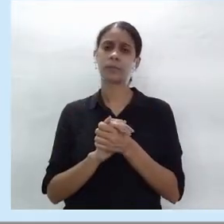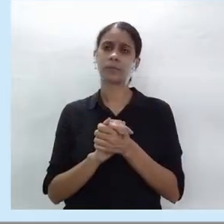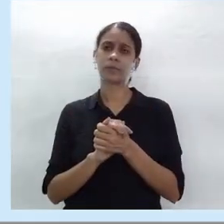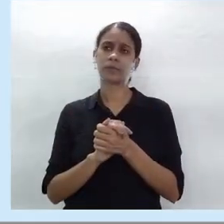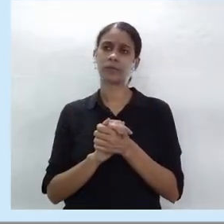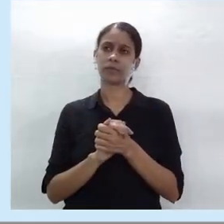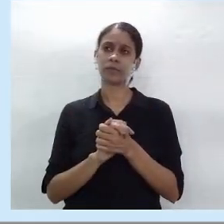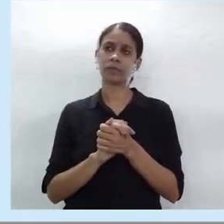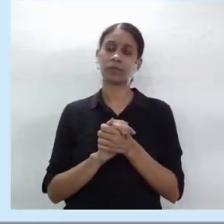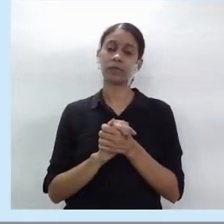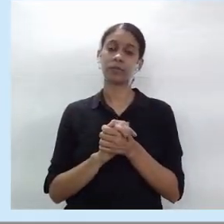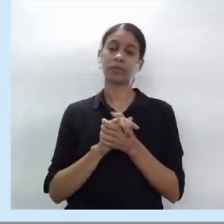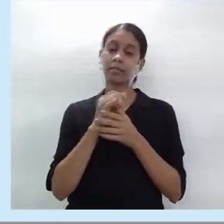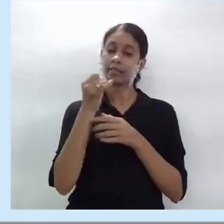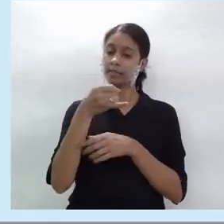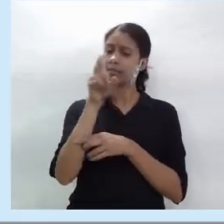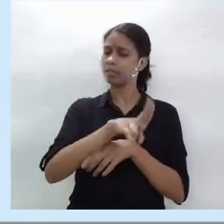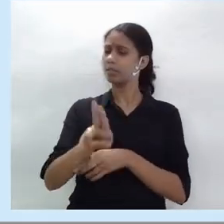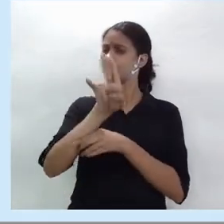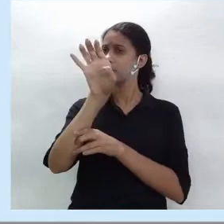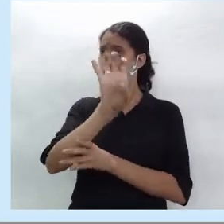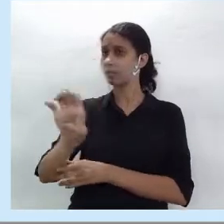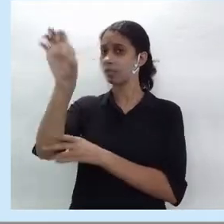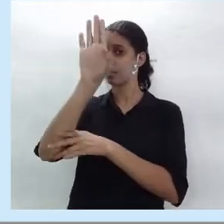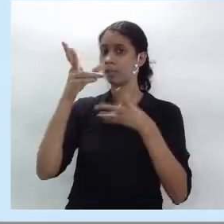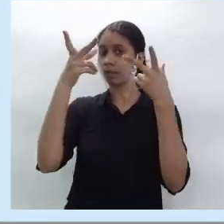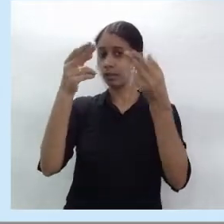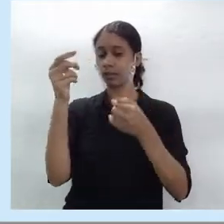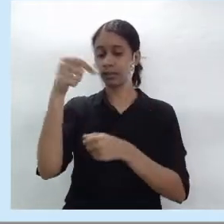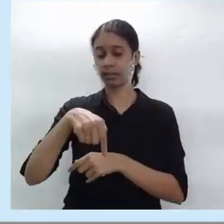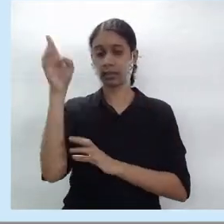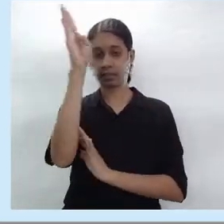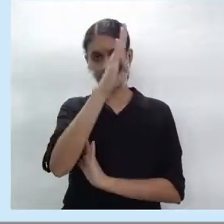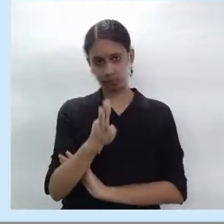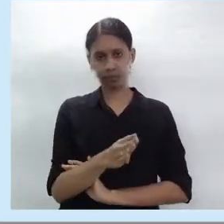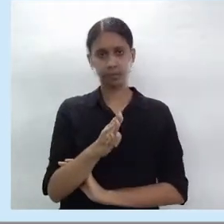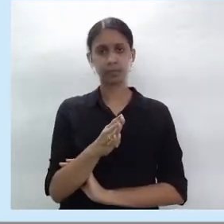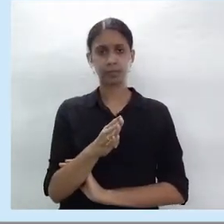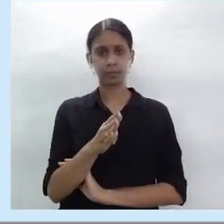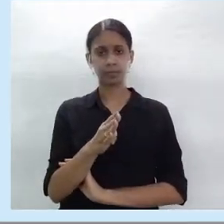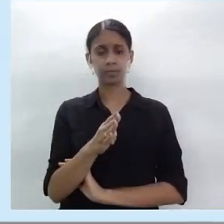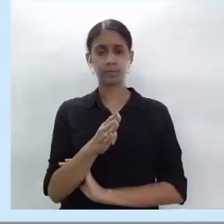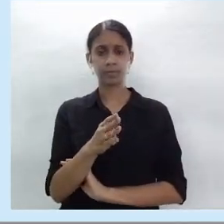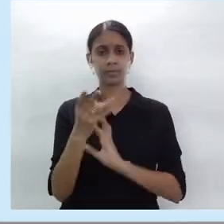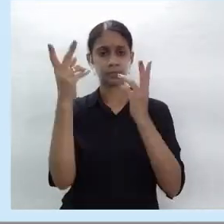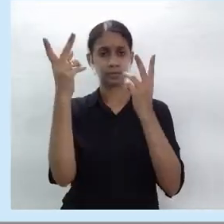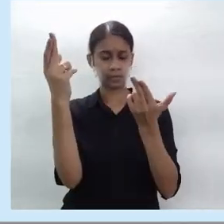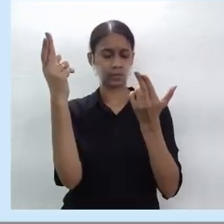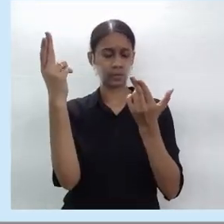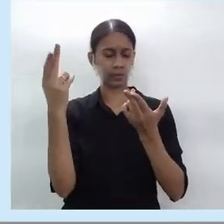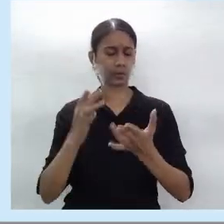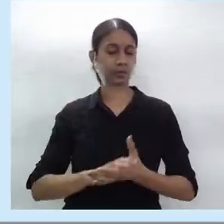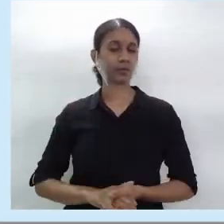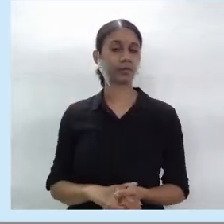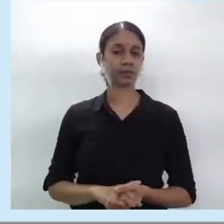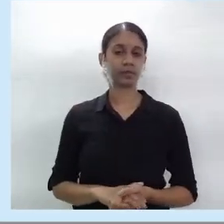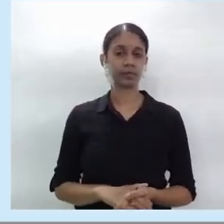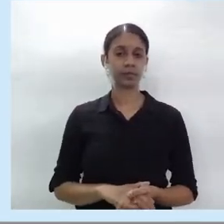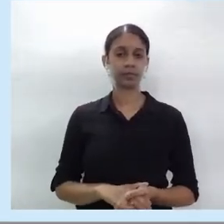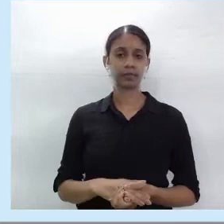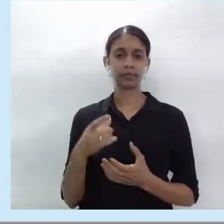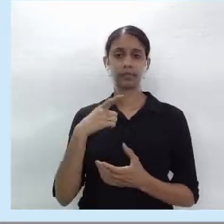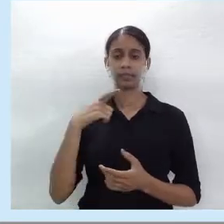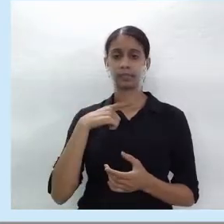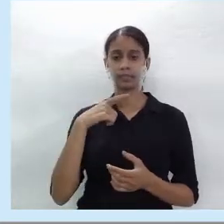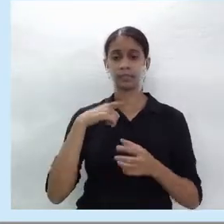na Europa é o mesmo capitalismo do bem-estar social de lá, é o mesmo aqui no Brasil, onde gera-se as